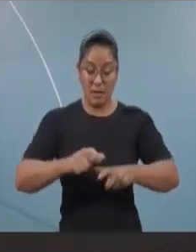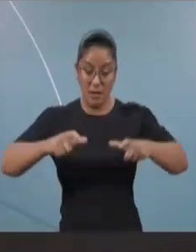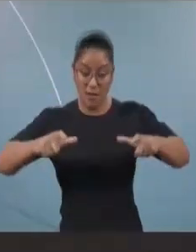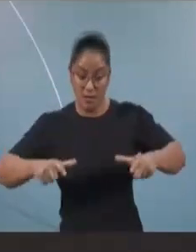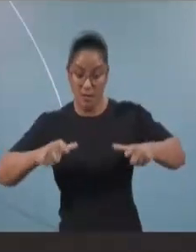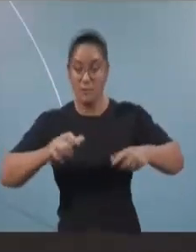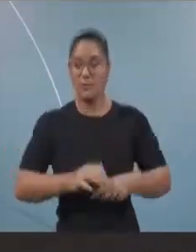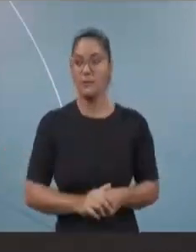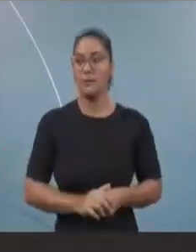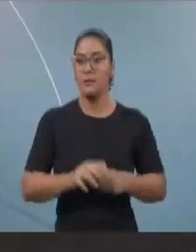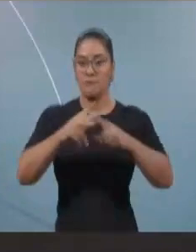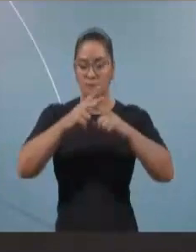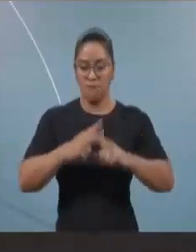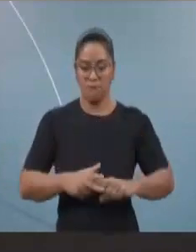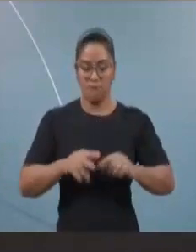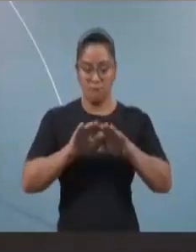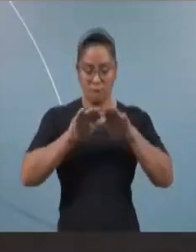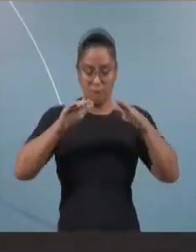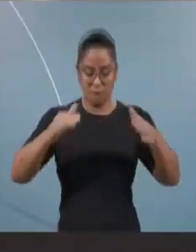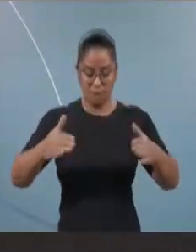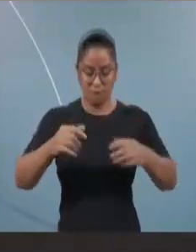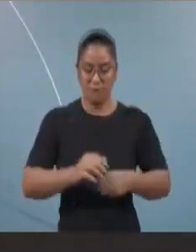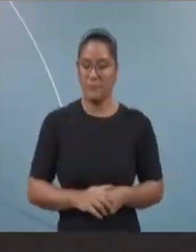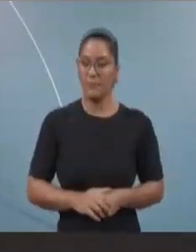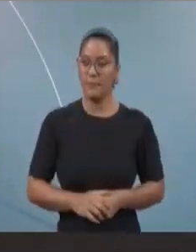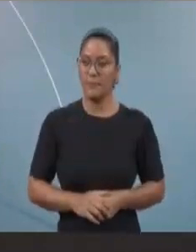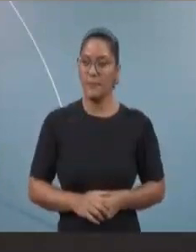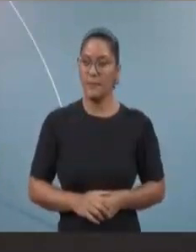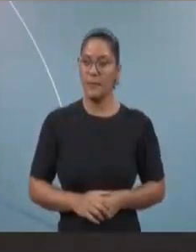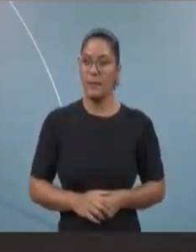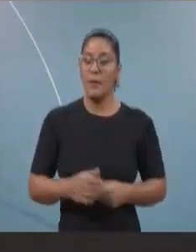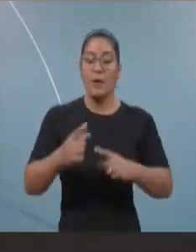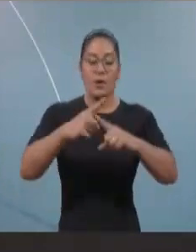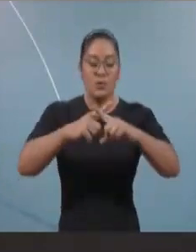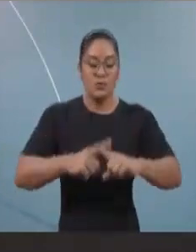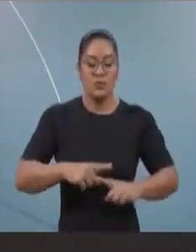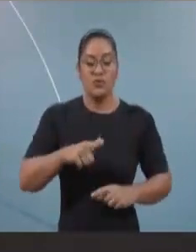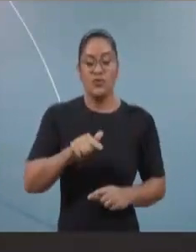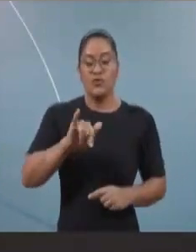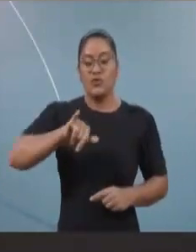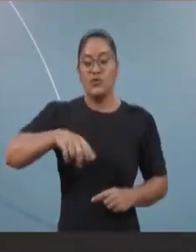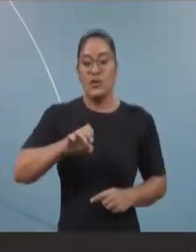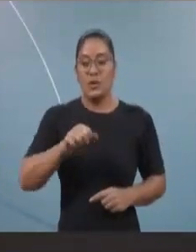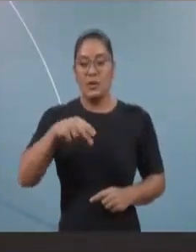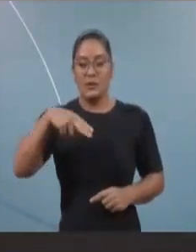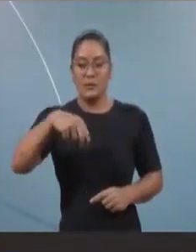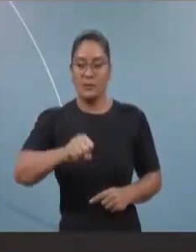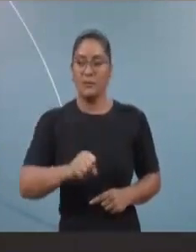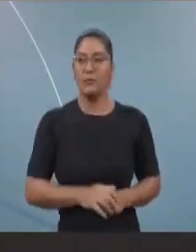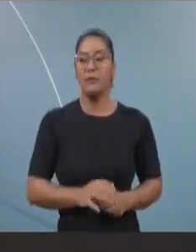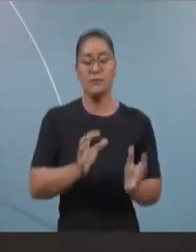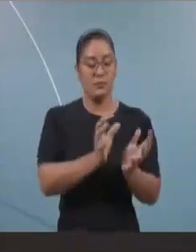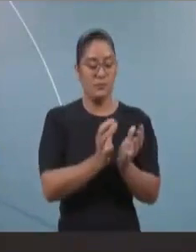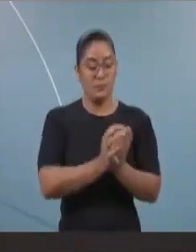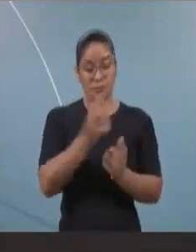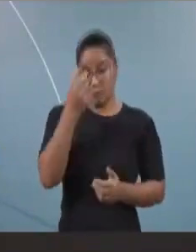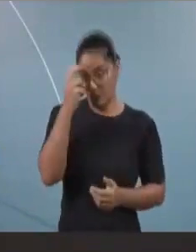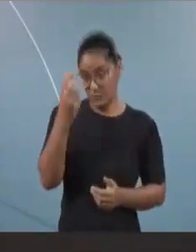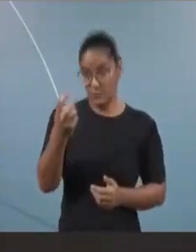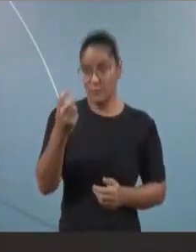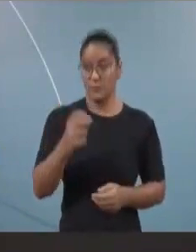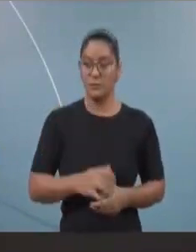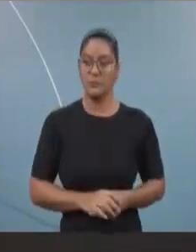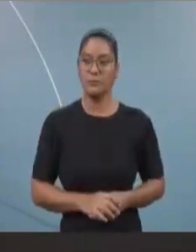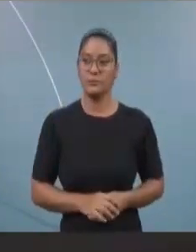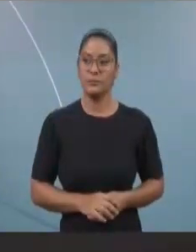reforma ginásio este aonde acontecia os jogos dos gernes aonde tinha os grupos culturais também se